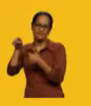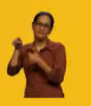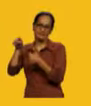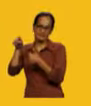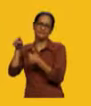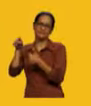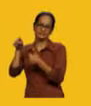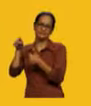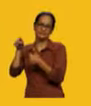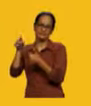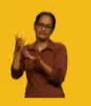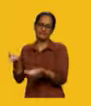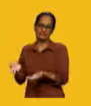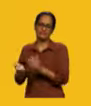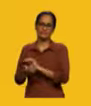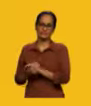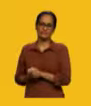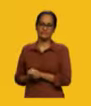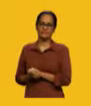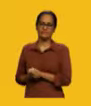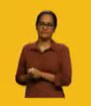na horizontal.